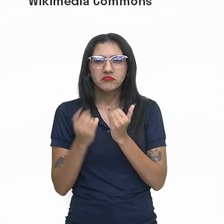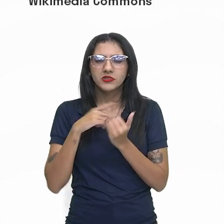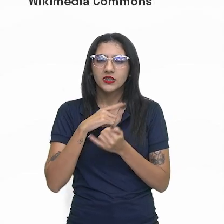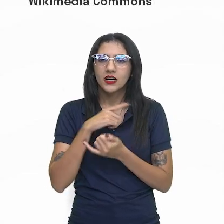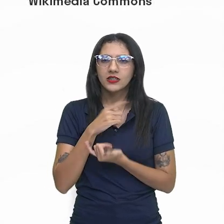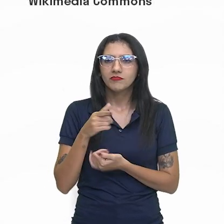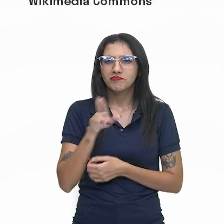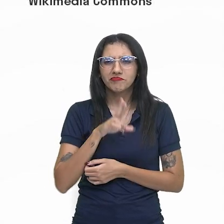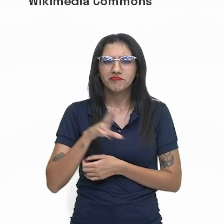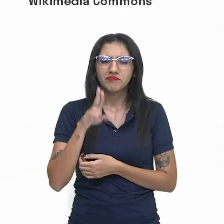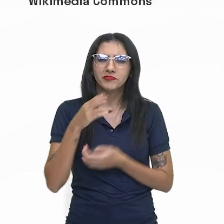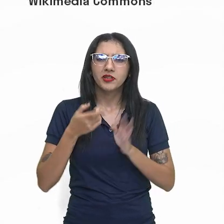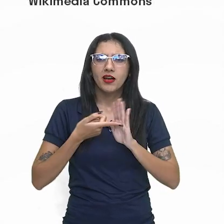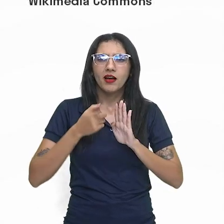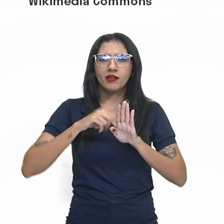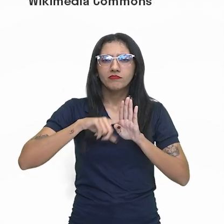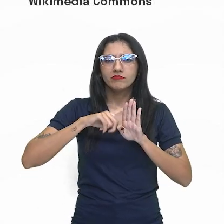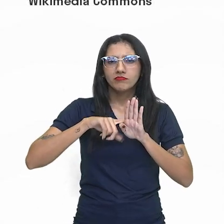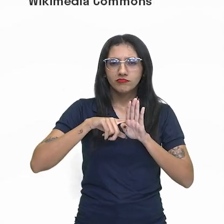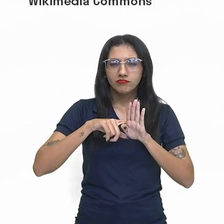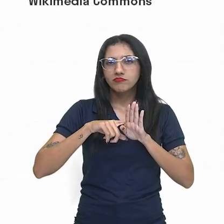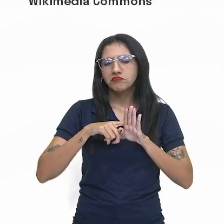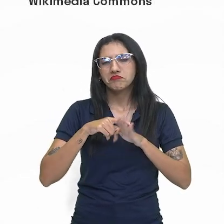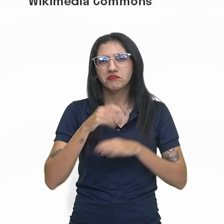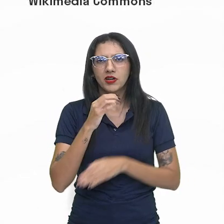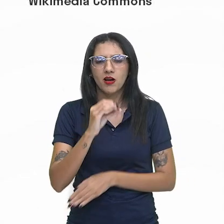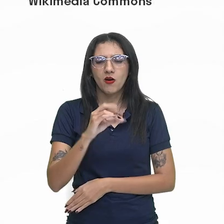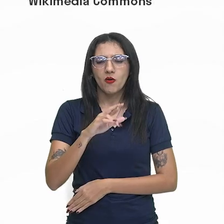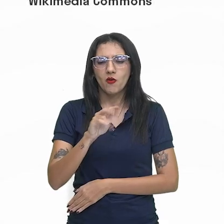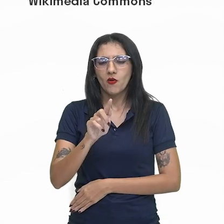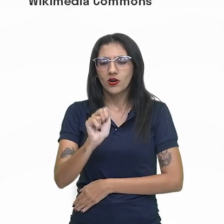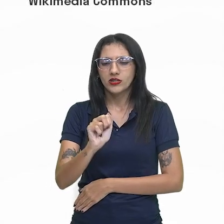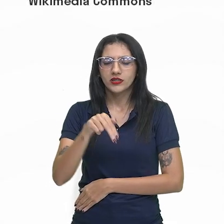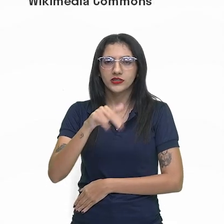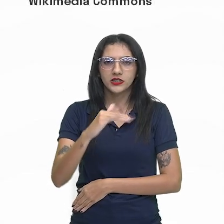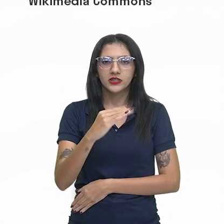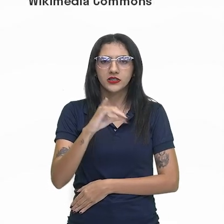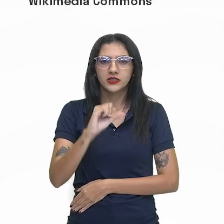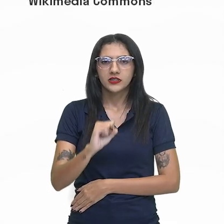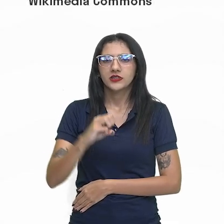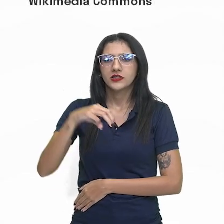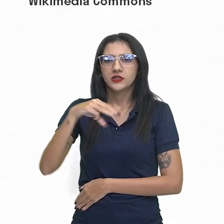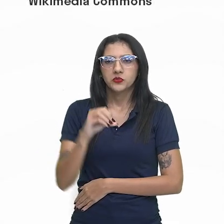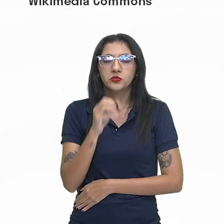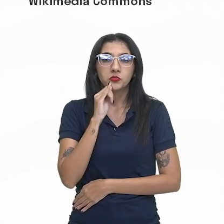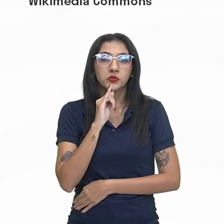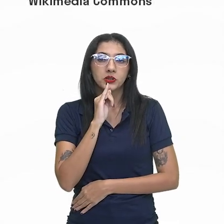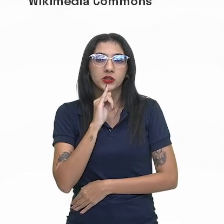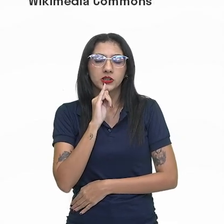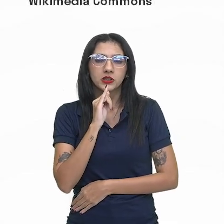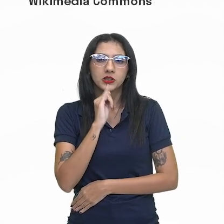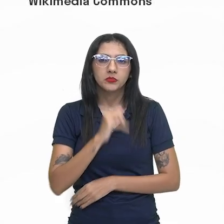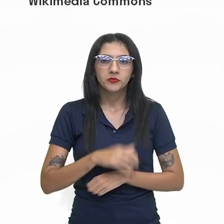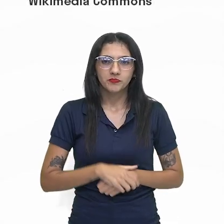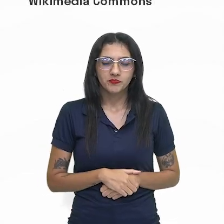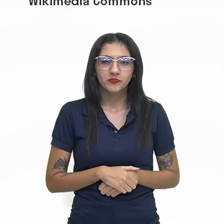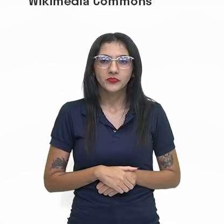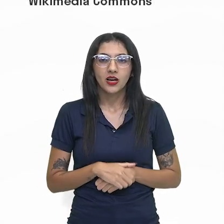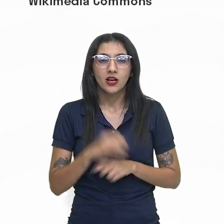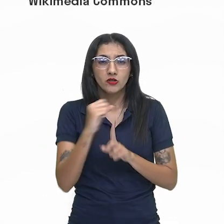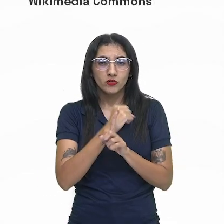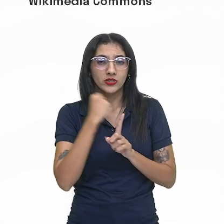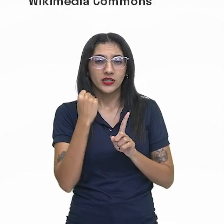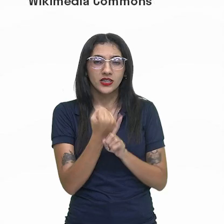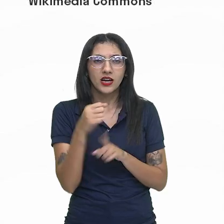do Durkheim ela é chamada de organicismo, né? Porque trata a sociedade como um organismo vivo,